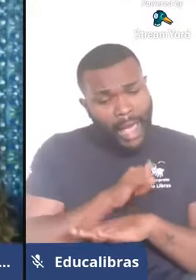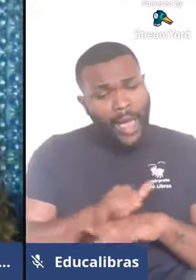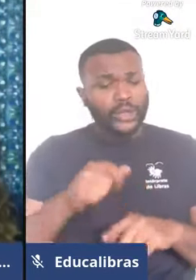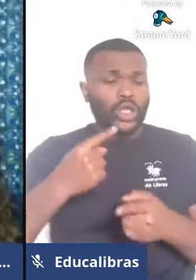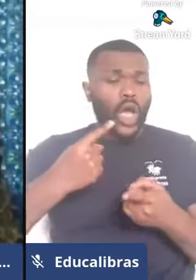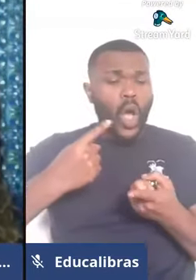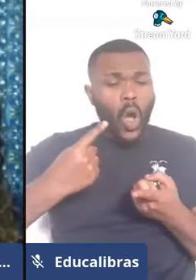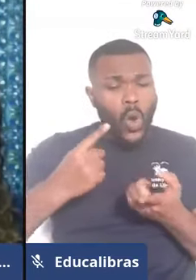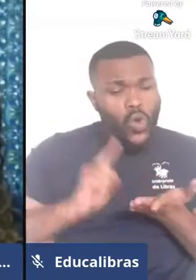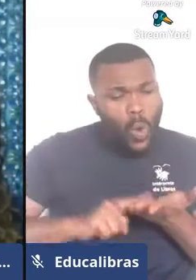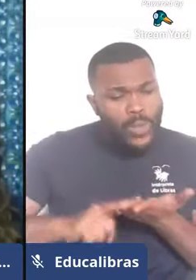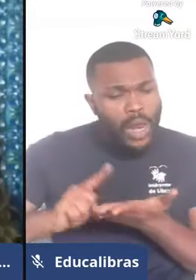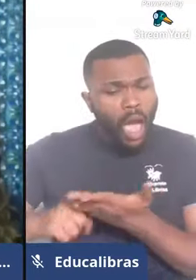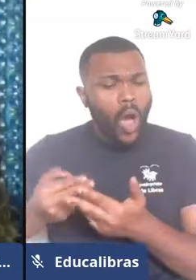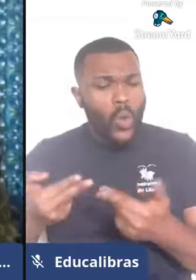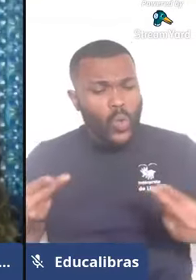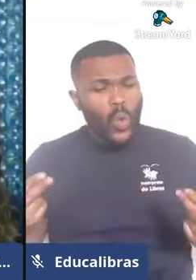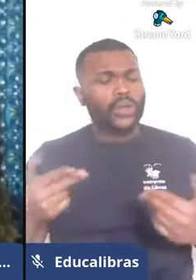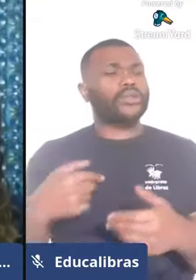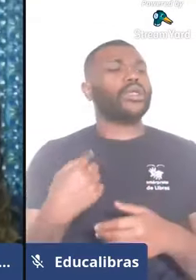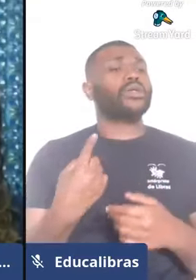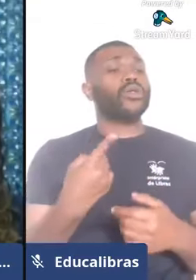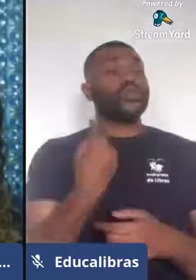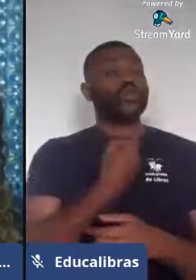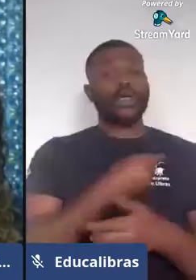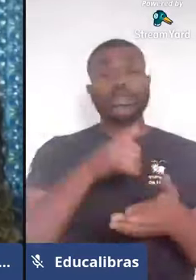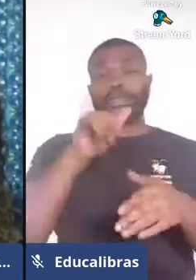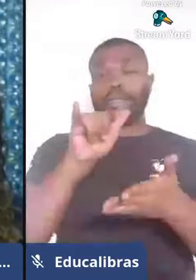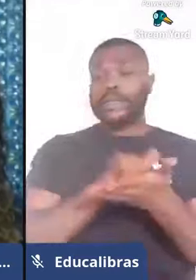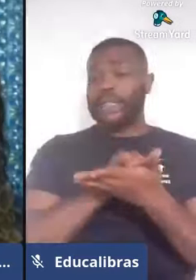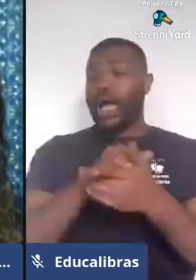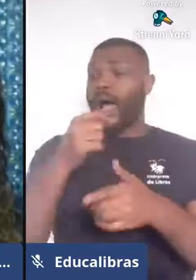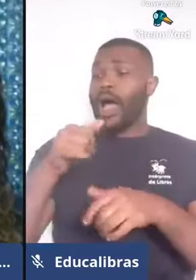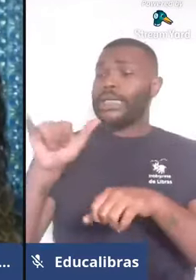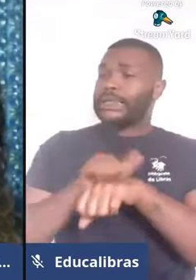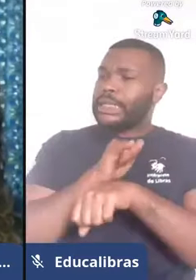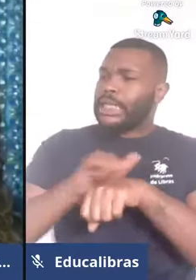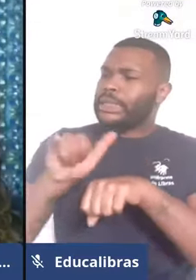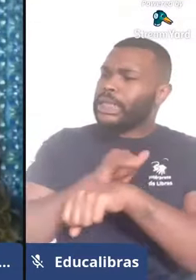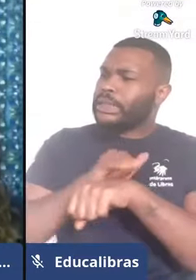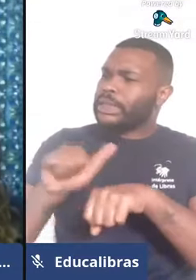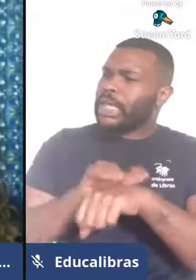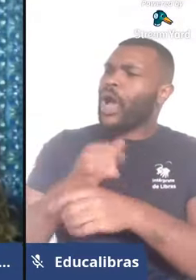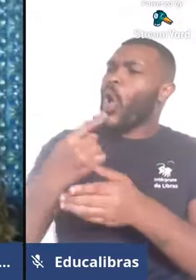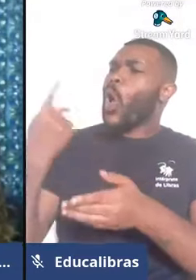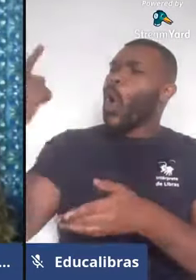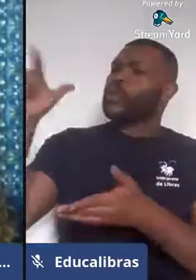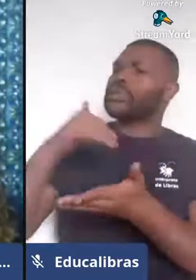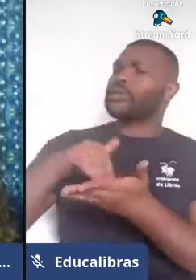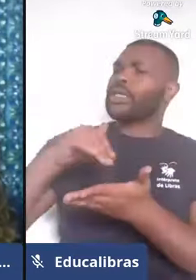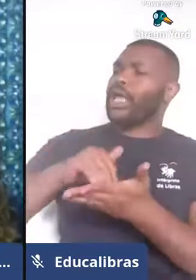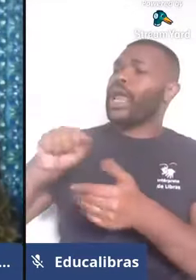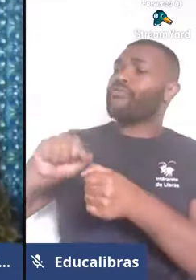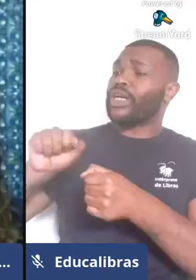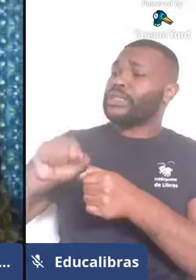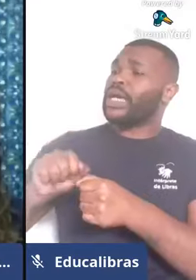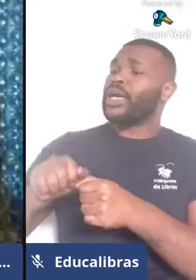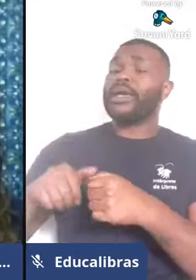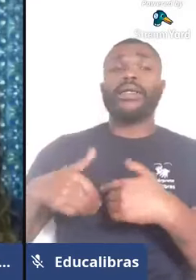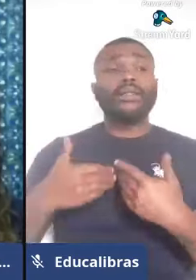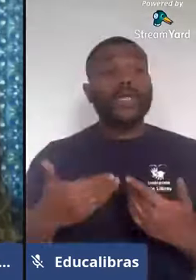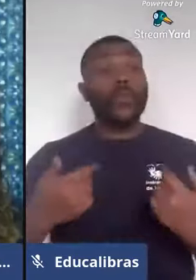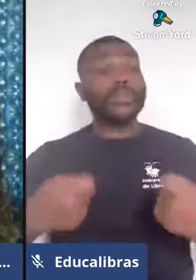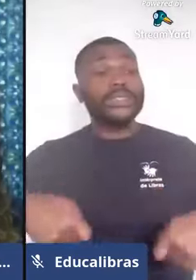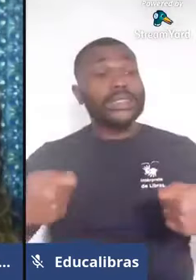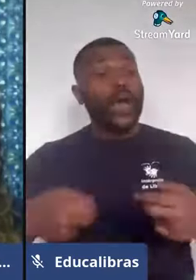ia executar nada, a gente ia ter que articular com as outras pastas para que elas executassem. Então, se eu precisava de uma política pública na saúde, eu